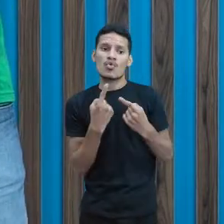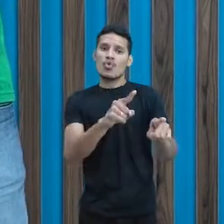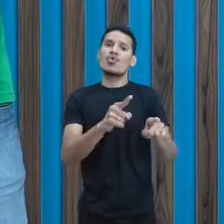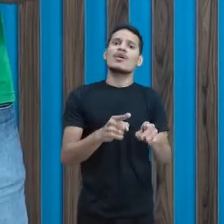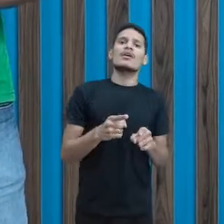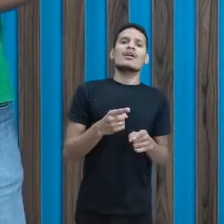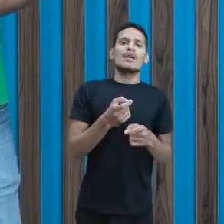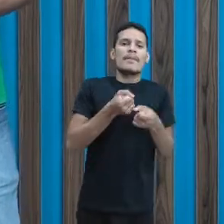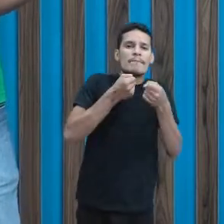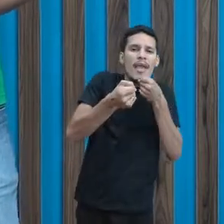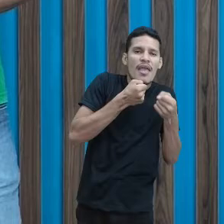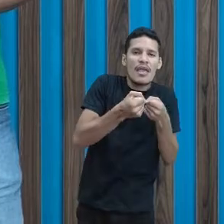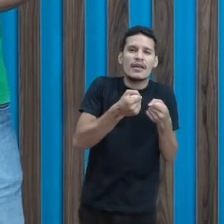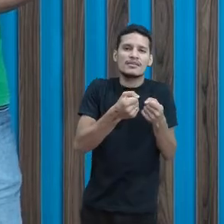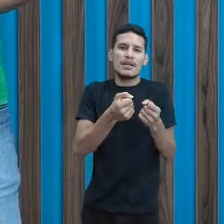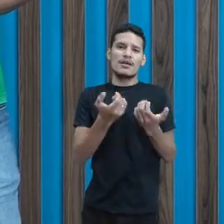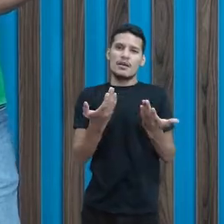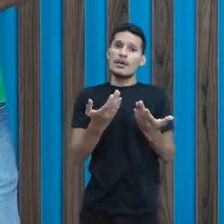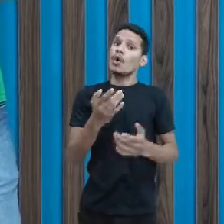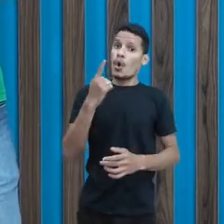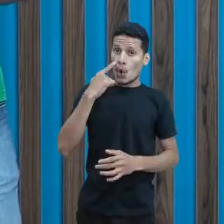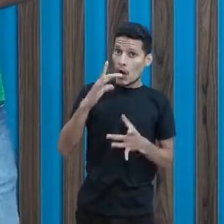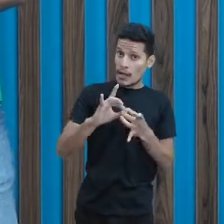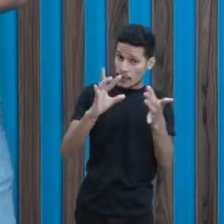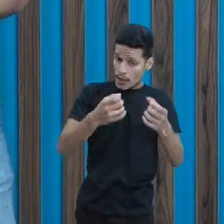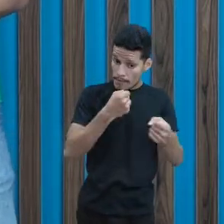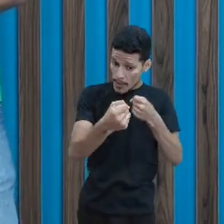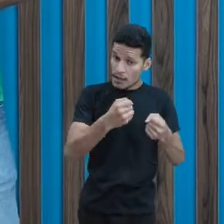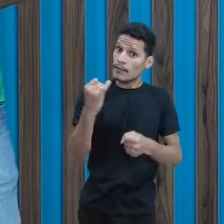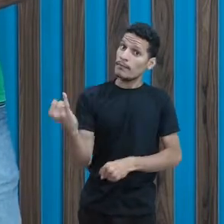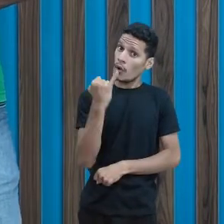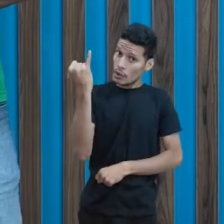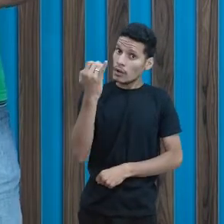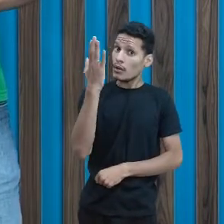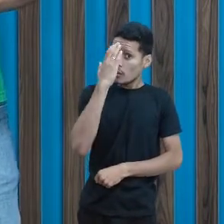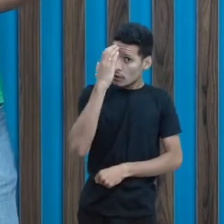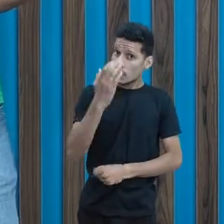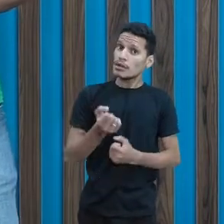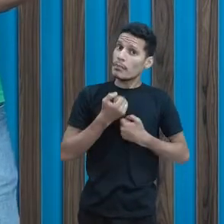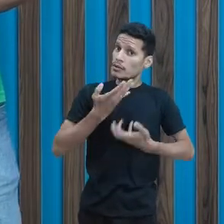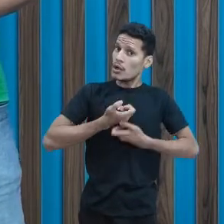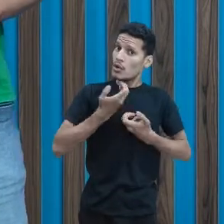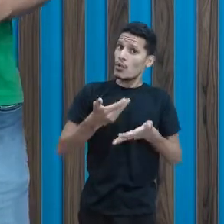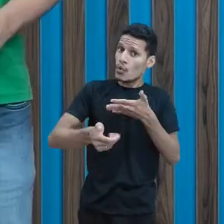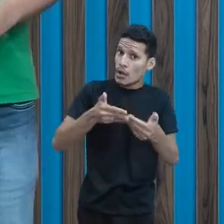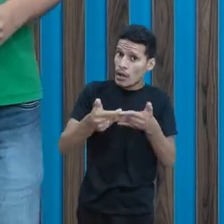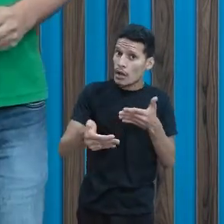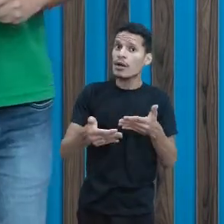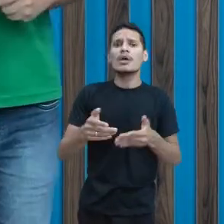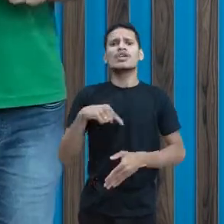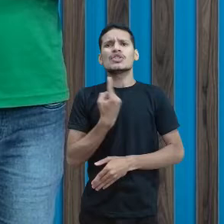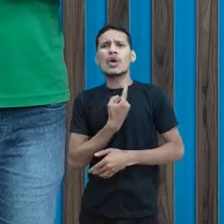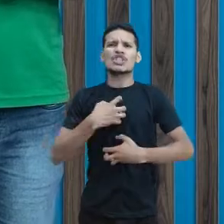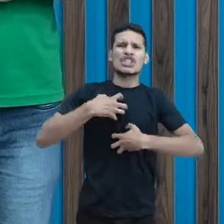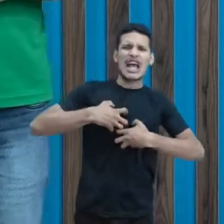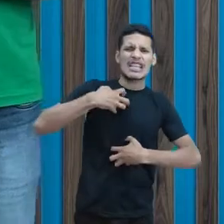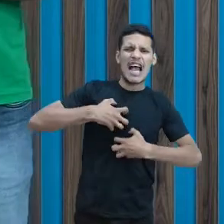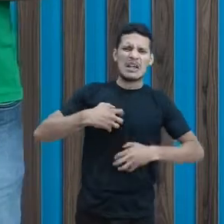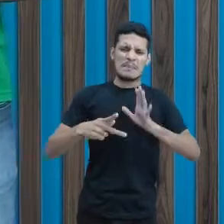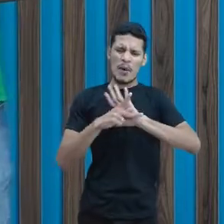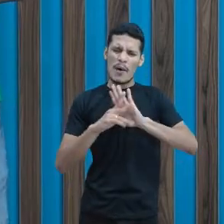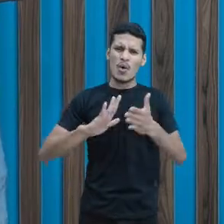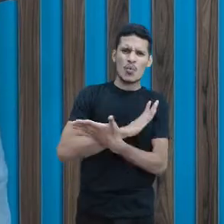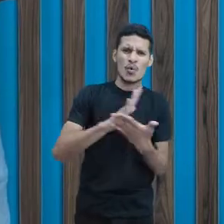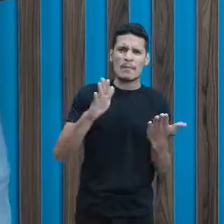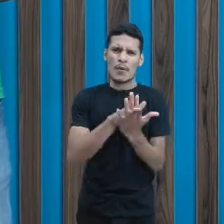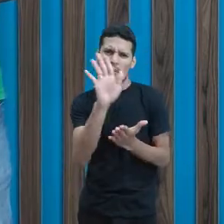A liberdade de imprensa é muito importante e de expressão como um todo. Afinal de contas, às vezes a gente fica chateado com alguma matéria, às